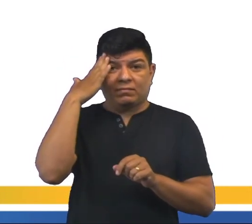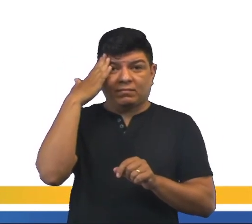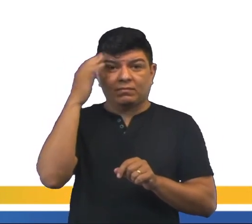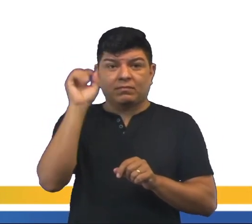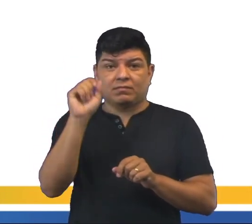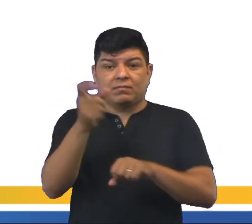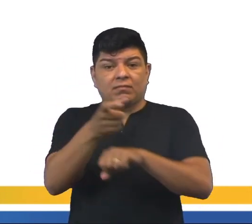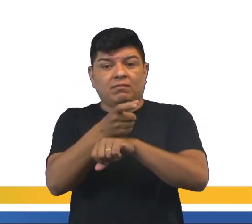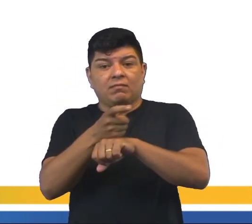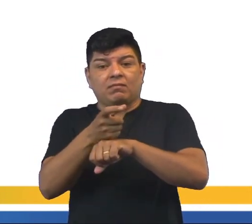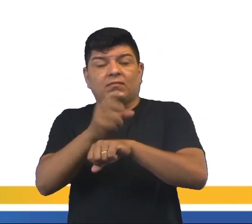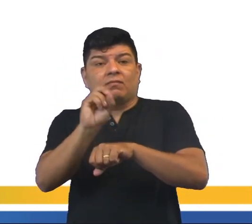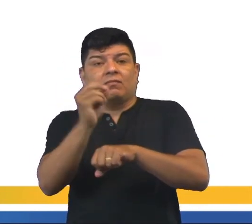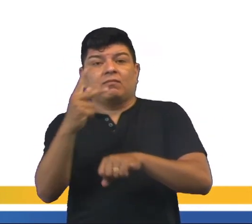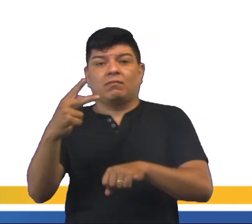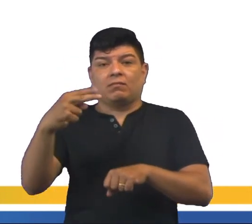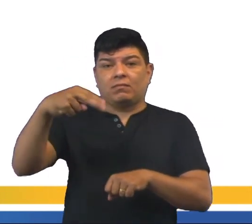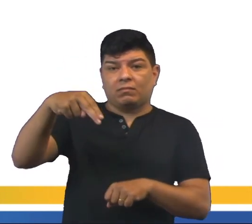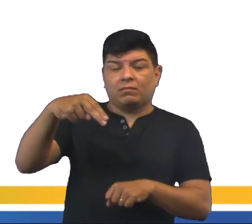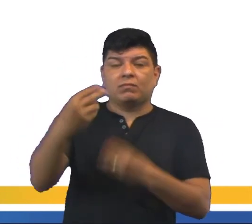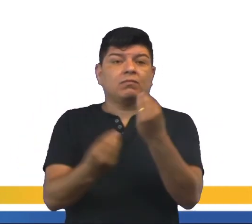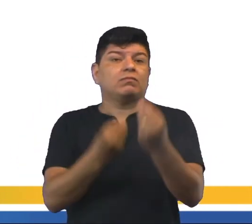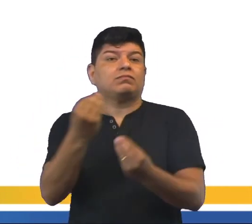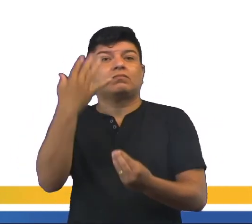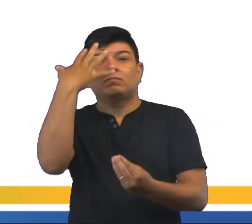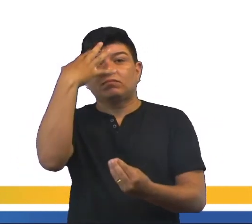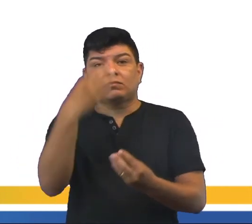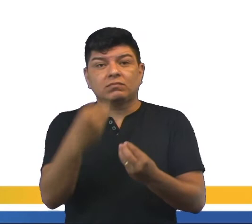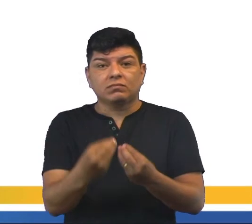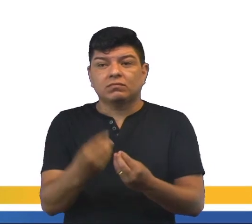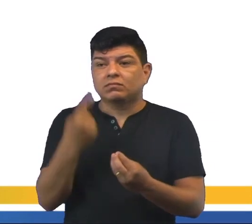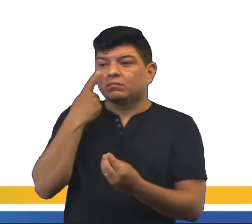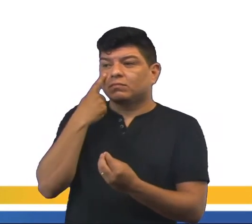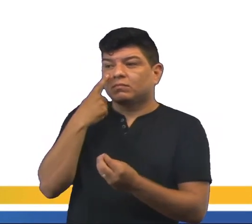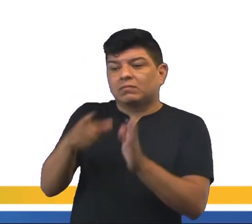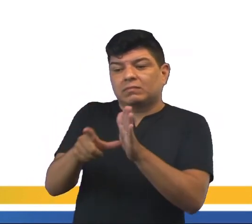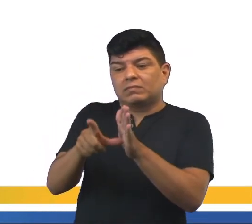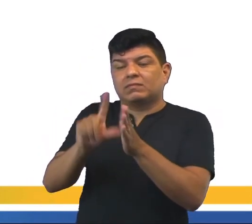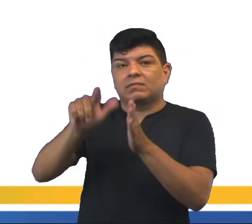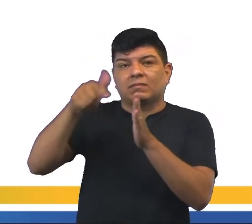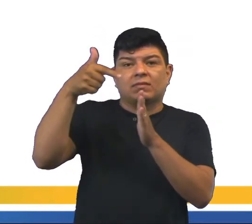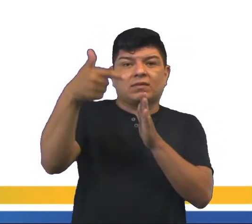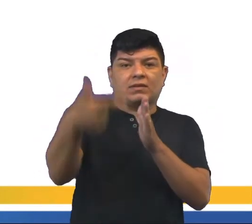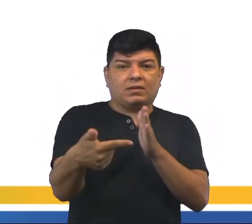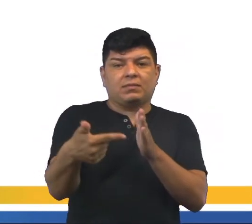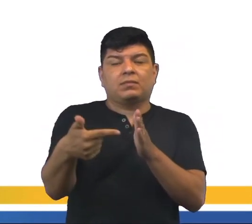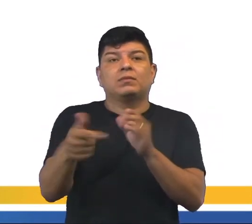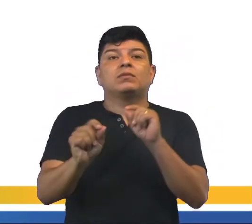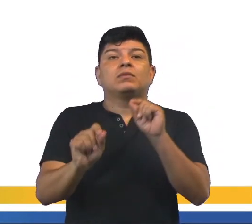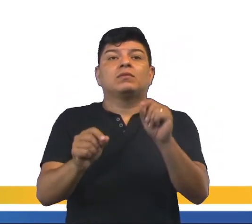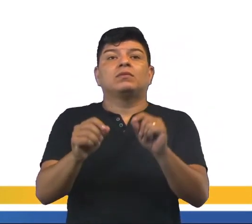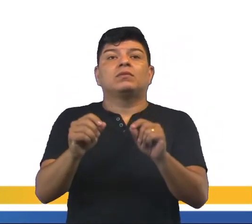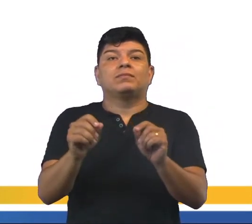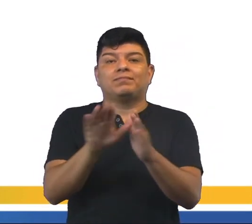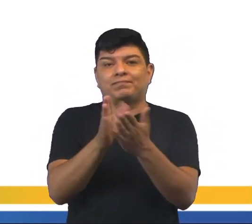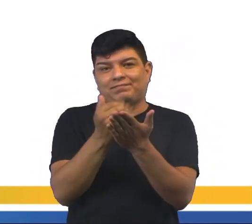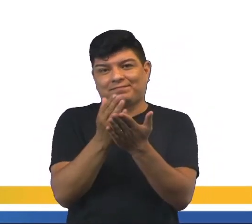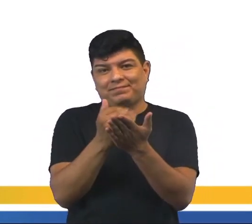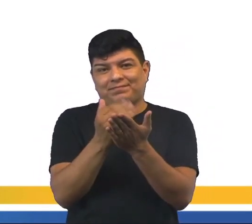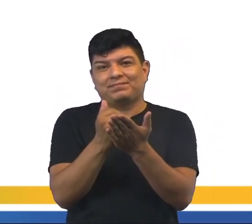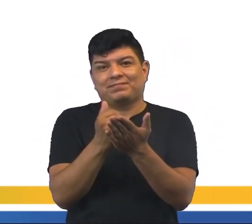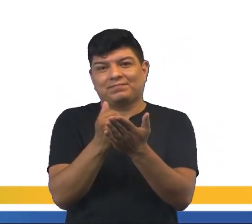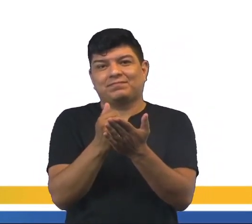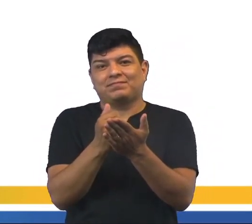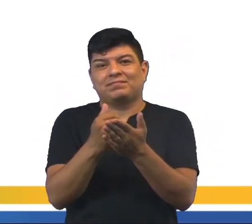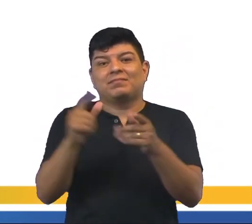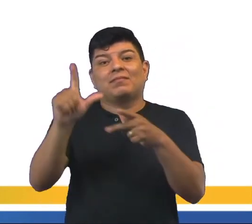é adjetiva ou pronome. Como é que eu sei isso mesmo, galerinha? Olhando o que vem depois dela, né? O que vem depois do quantos? Livros. Livros,